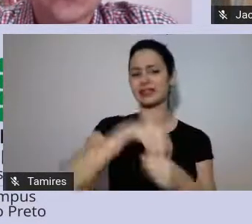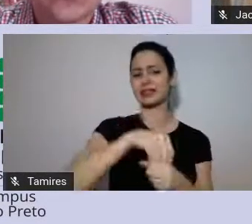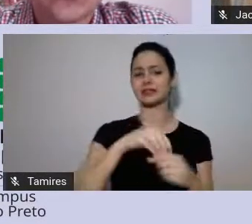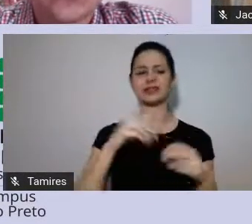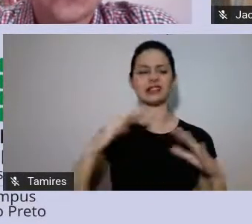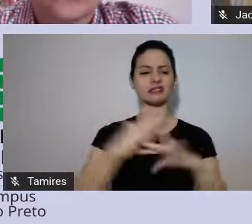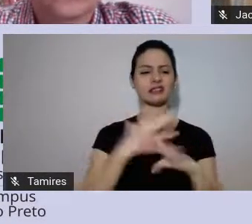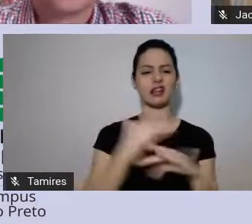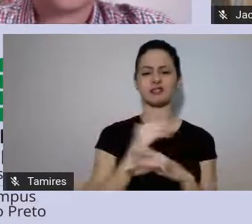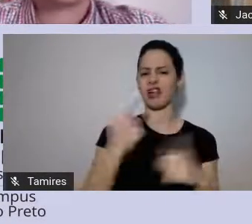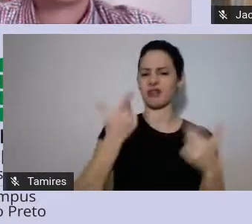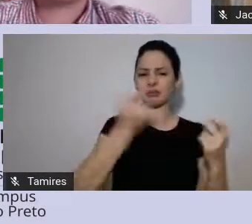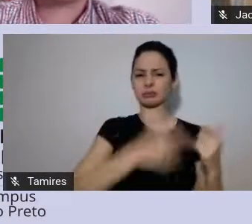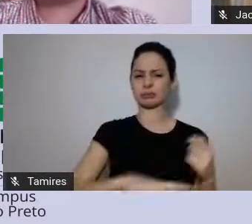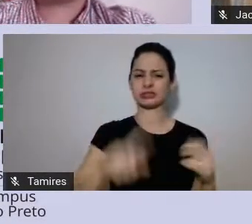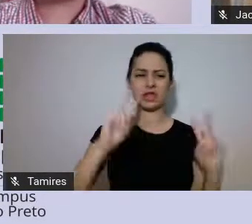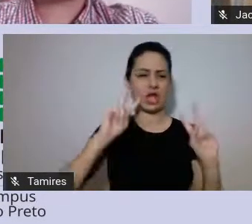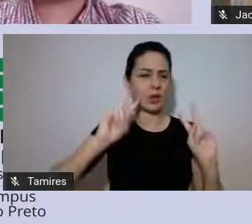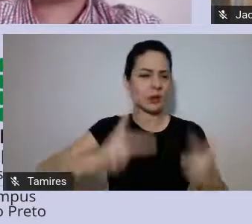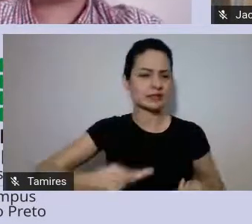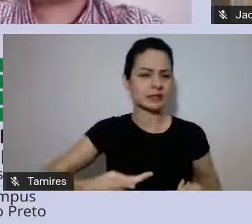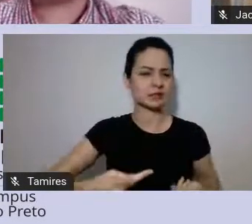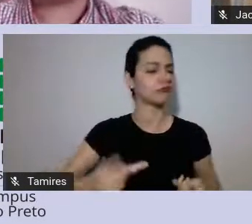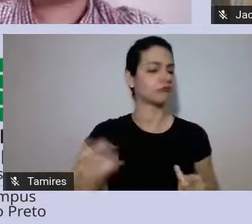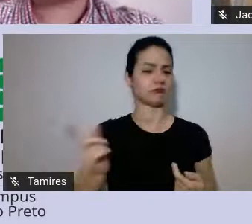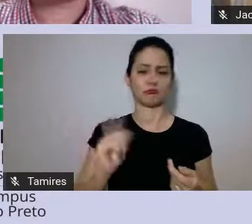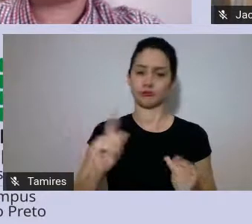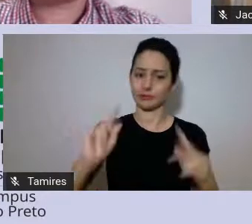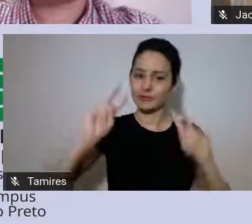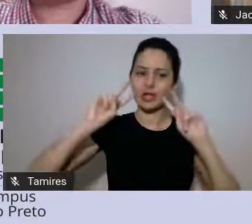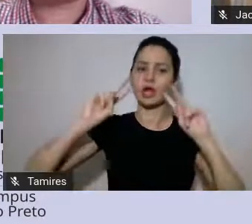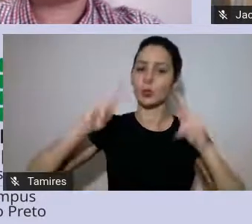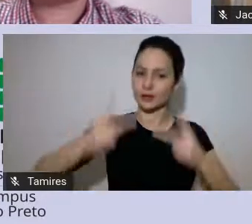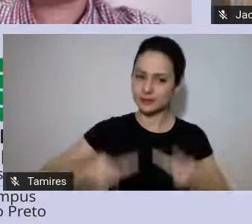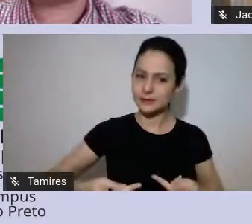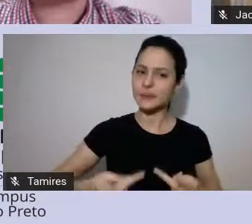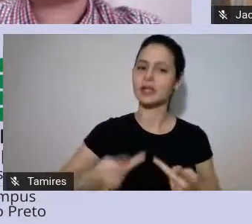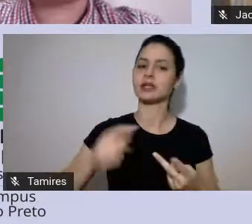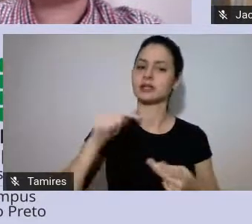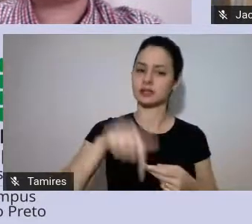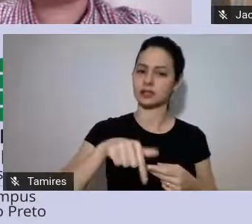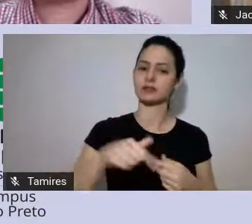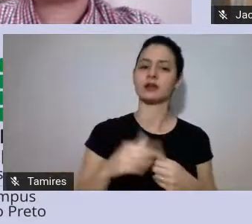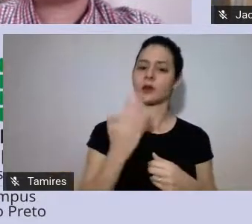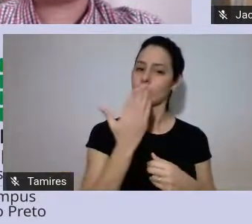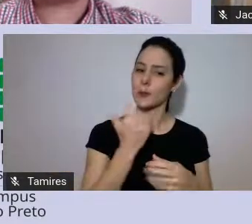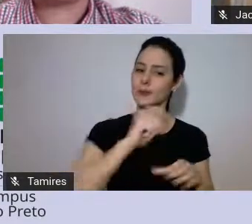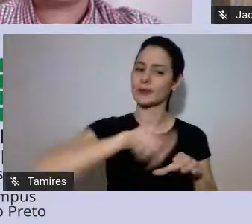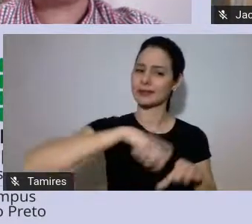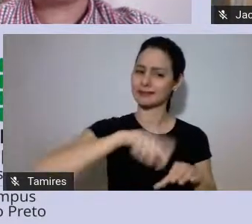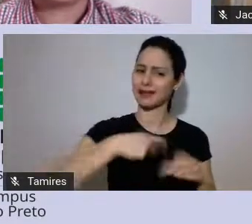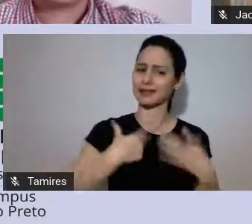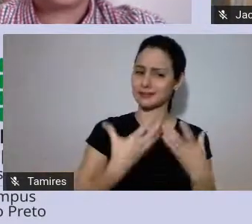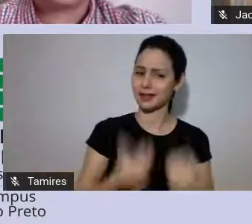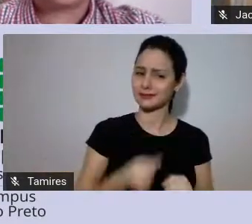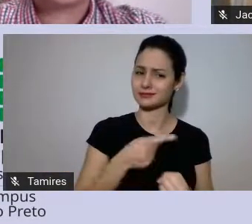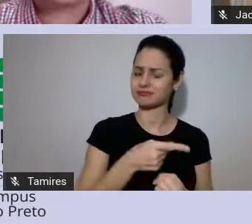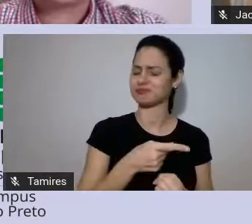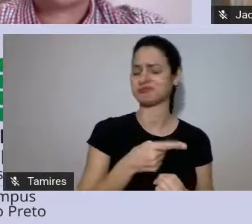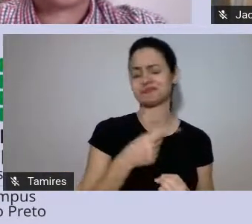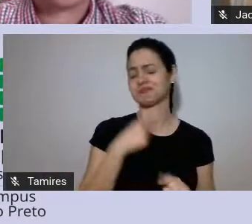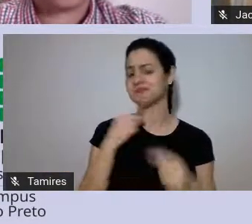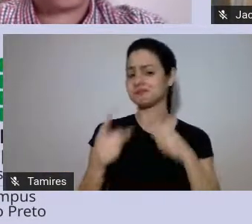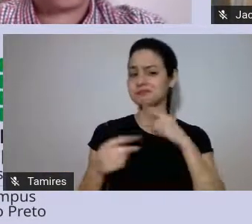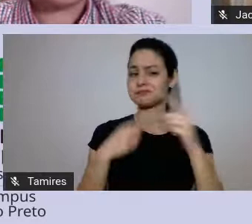gente tá reconhecendo esses indígenas, inclusive, na nossa matriz alimentar? Tem muitas dúvidas. Então, acho que a gente tem que